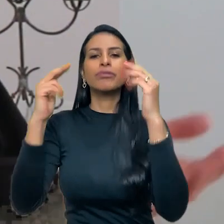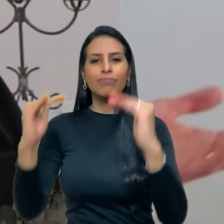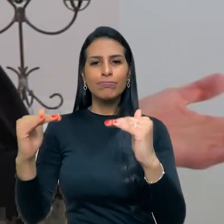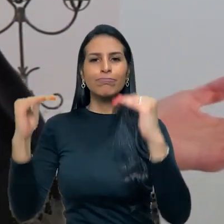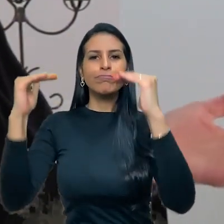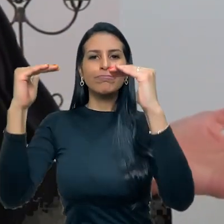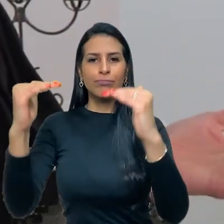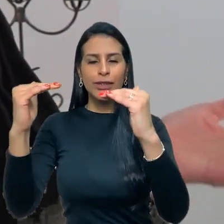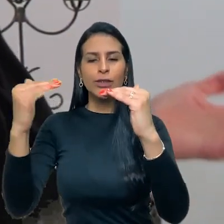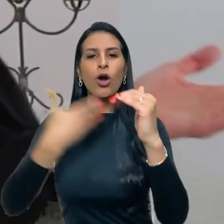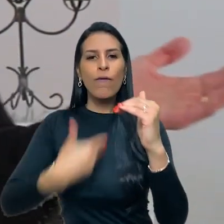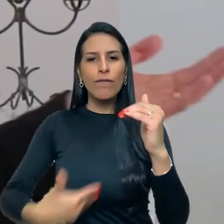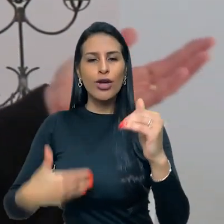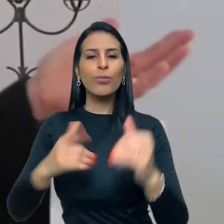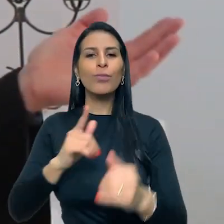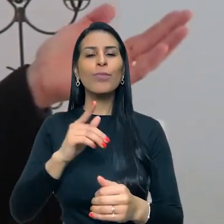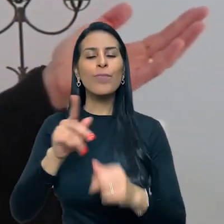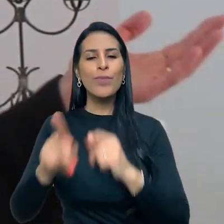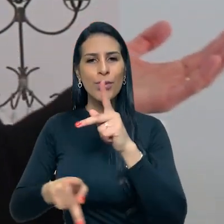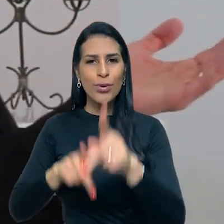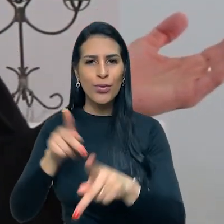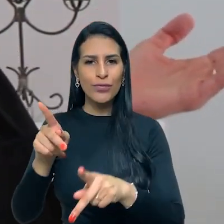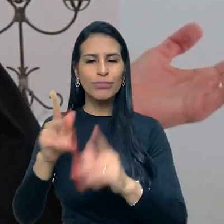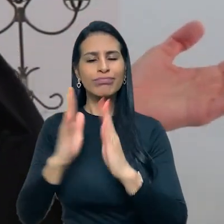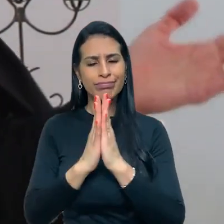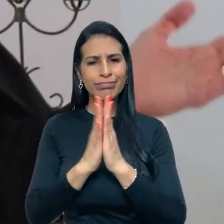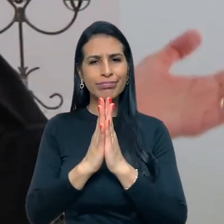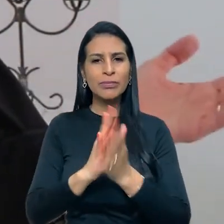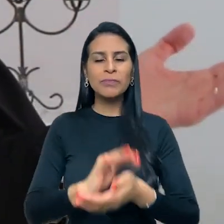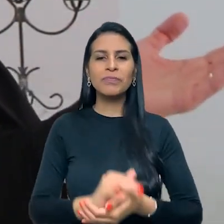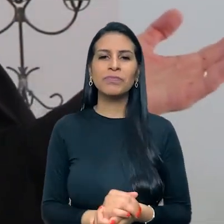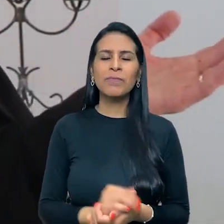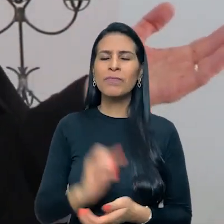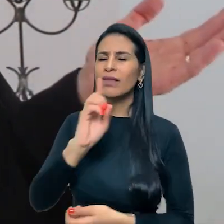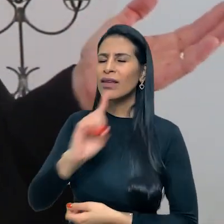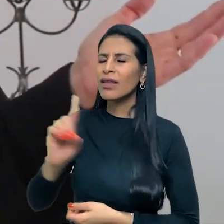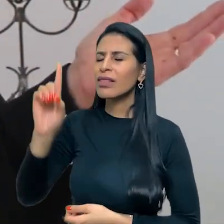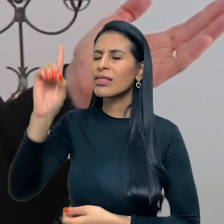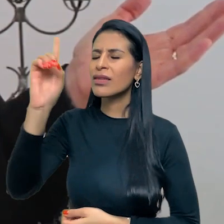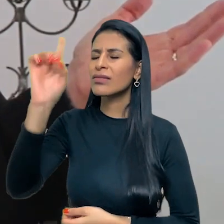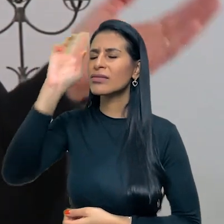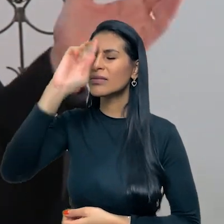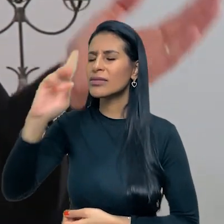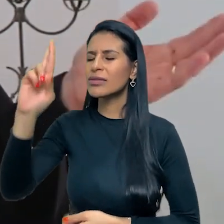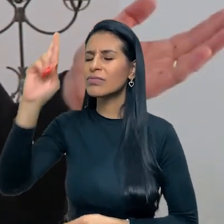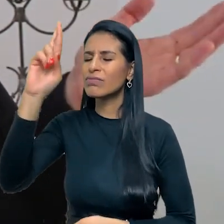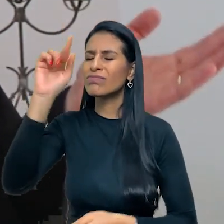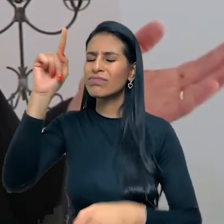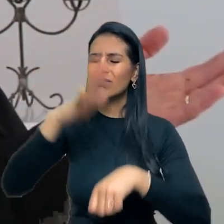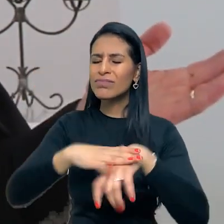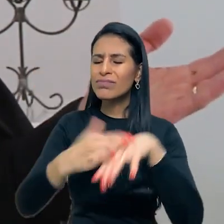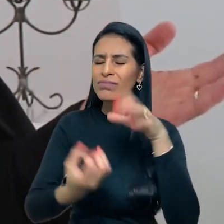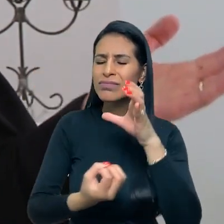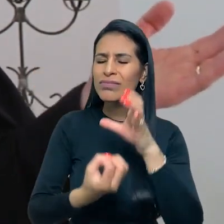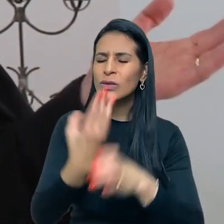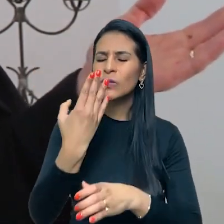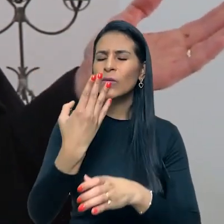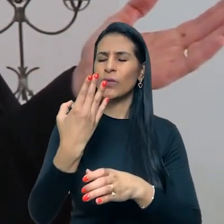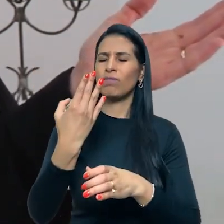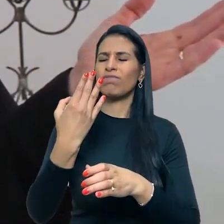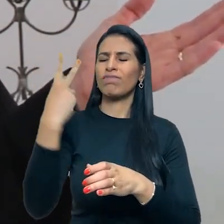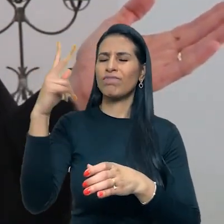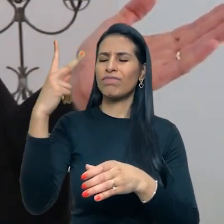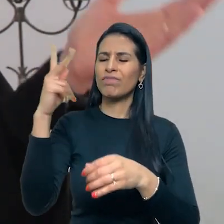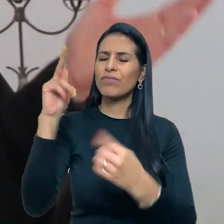Oremos. Nosso Deus e Senhor, Criador, sustentador e fim de todas as